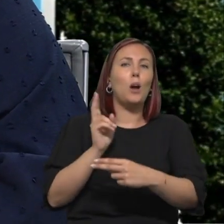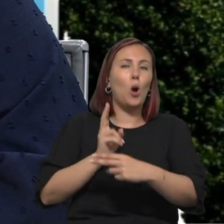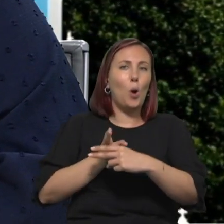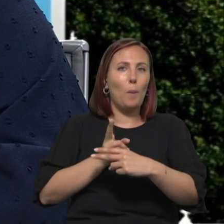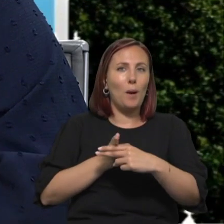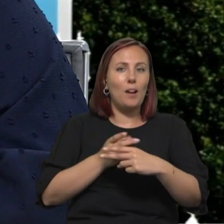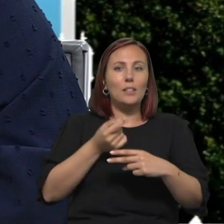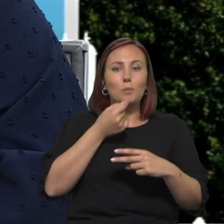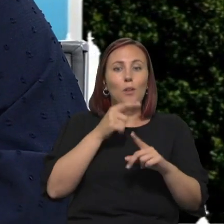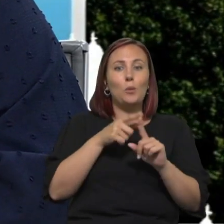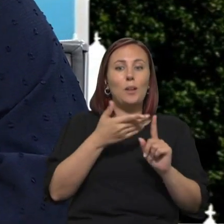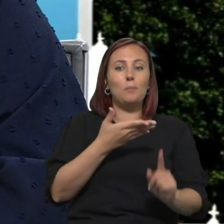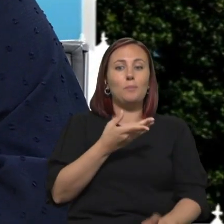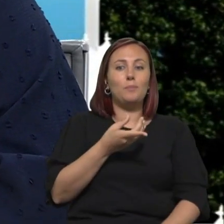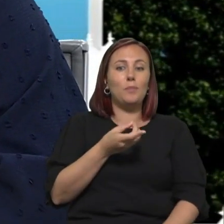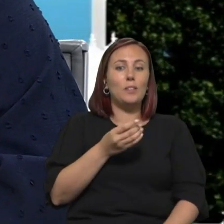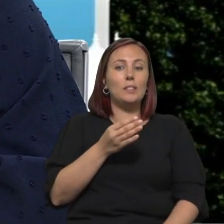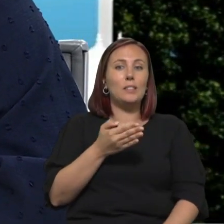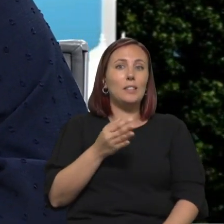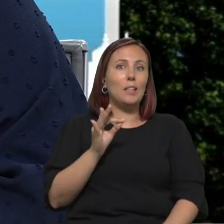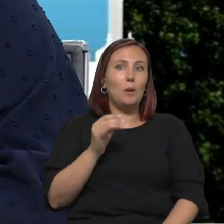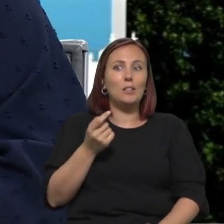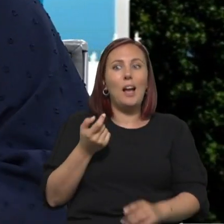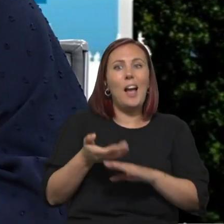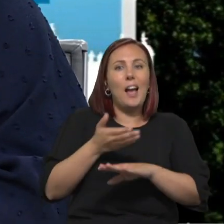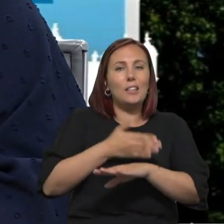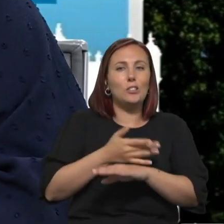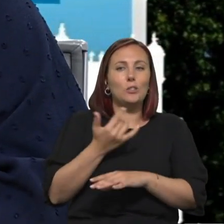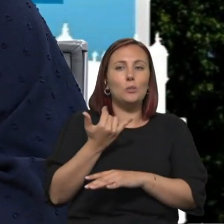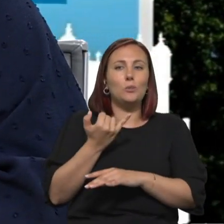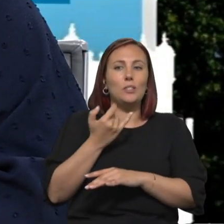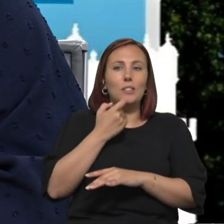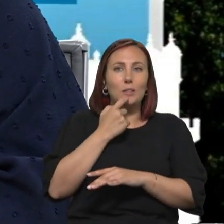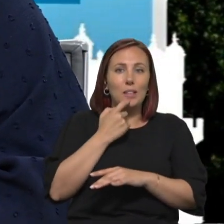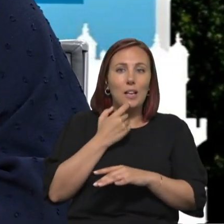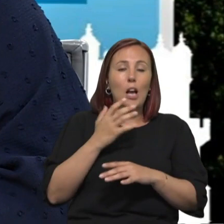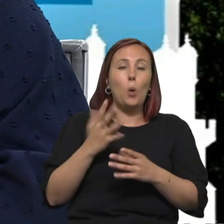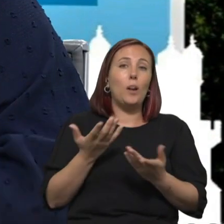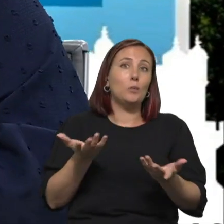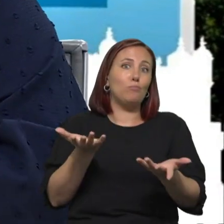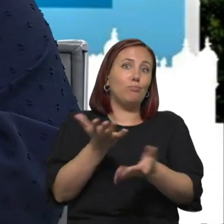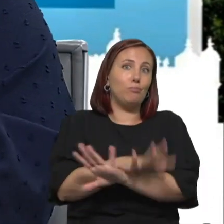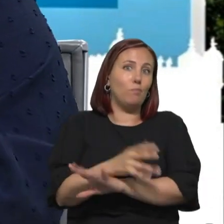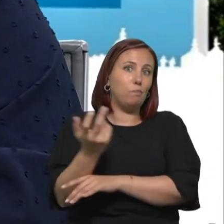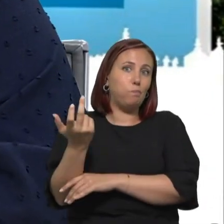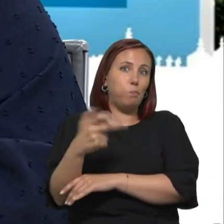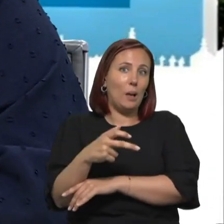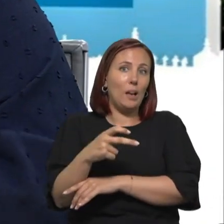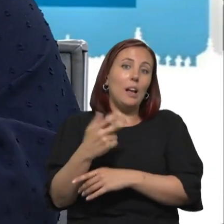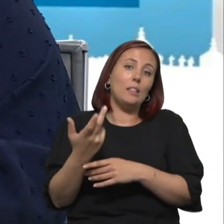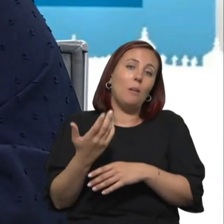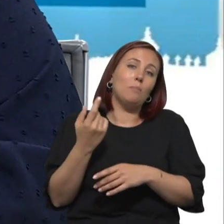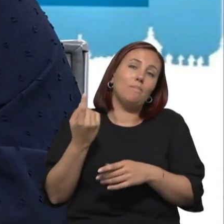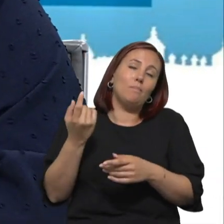a falar de 74, pré-25 de Abril. O que é que aconteceu? Provavelmente na fase pós-revolucionária, algo fez mais uma vez atrasar